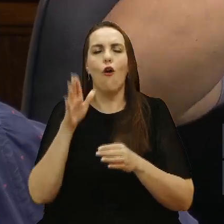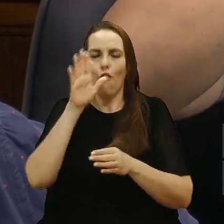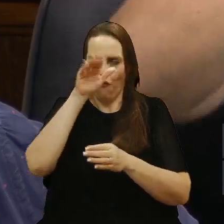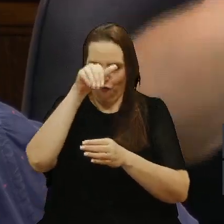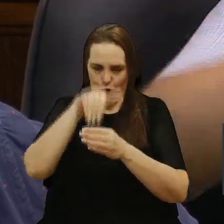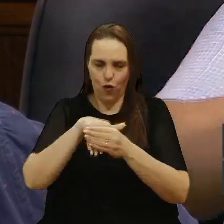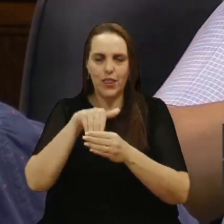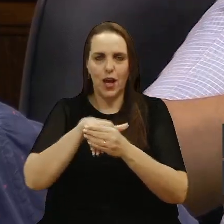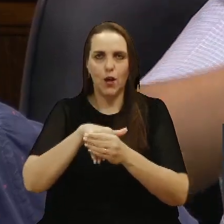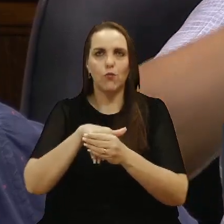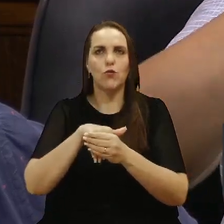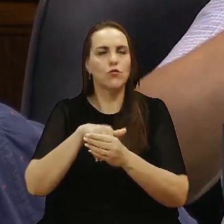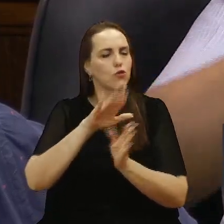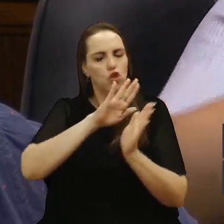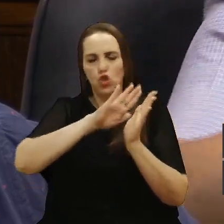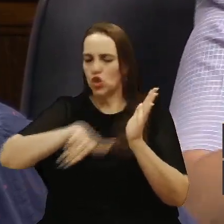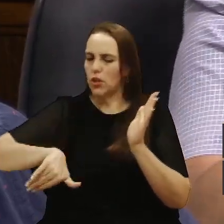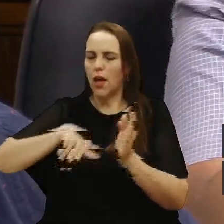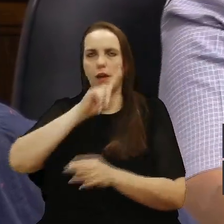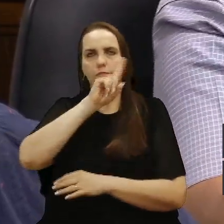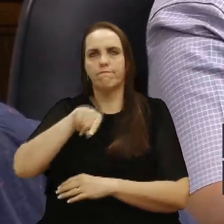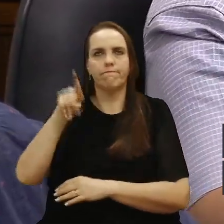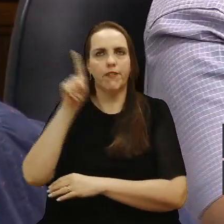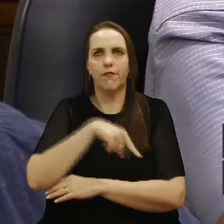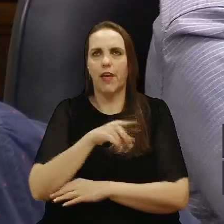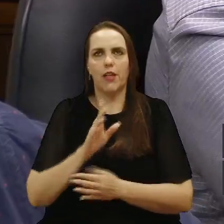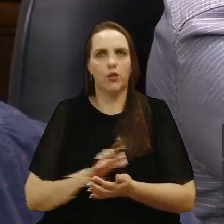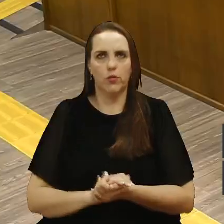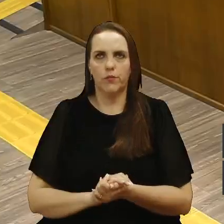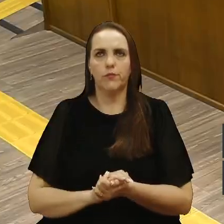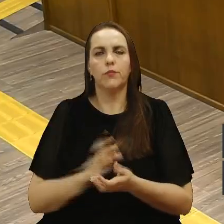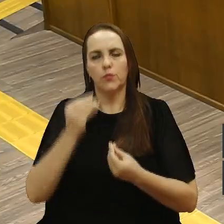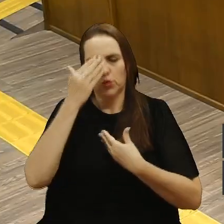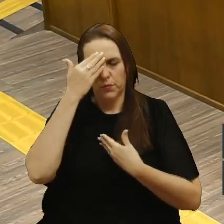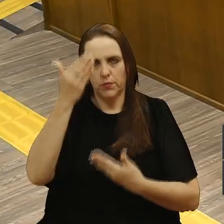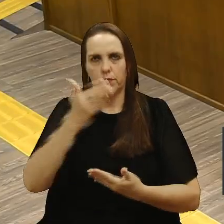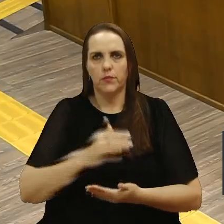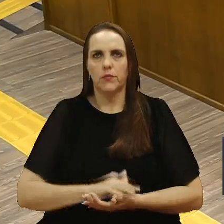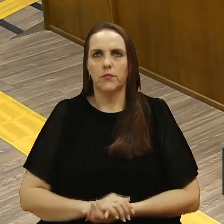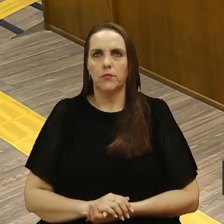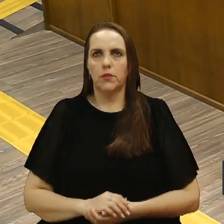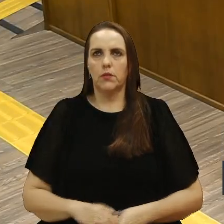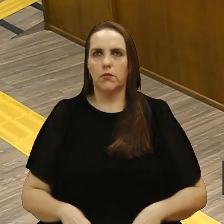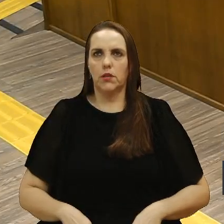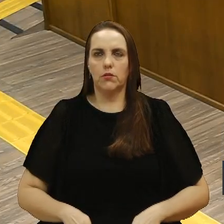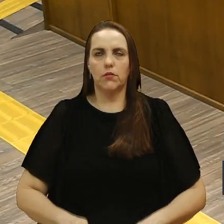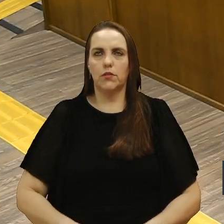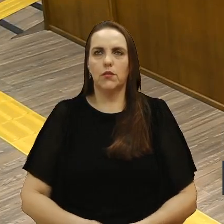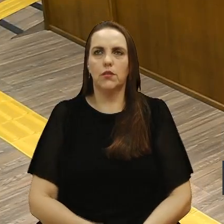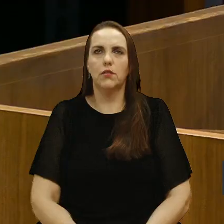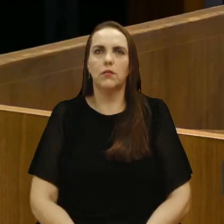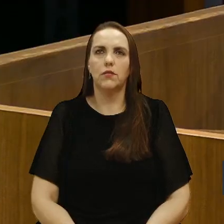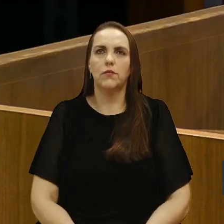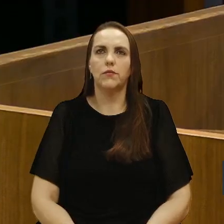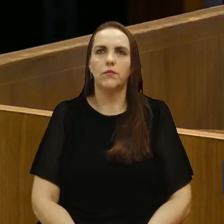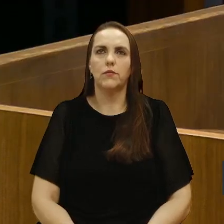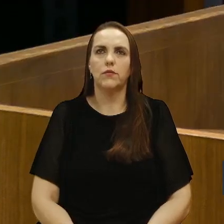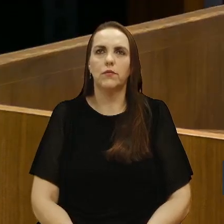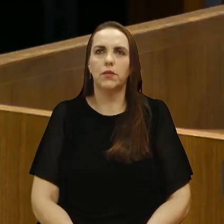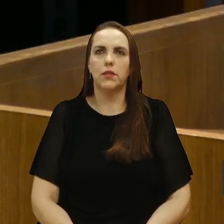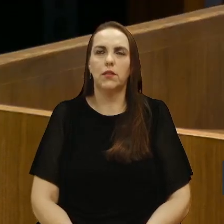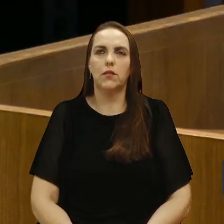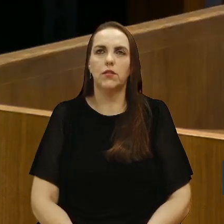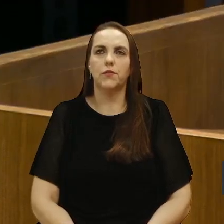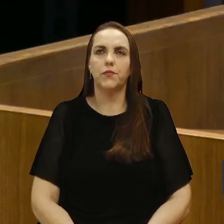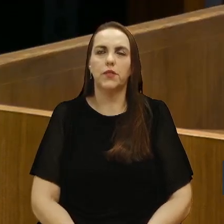votamos pela derrubada do veto do prefeito. Muito obrigado. Obrigada, vereador Lucas. Obrigada à bancada